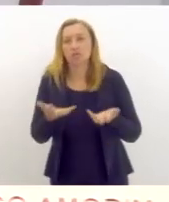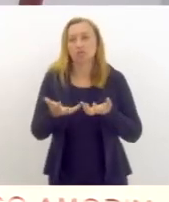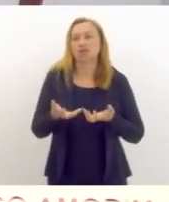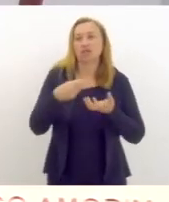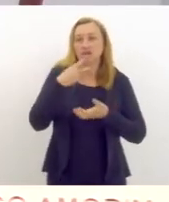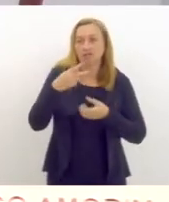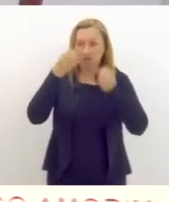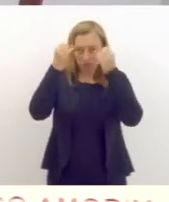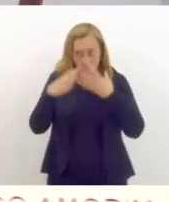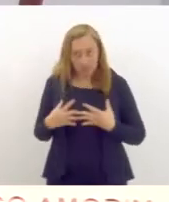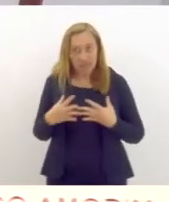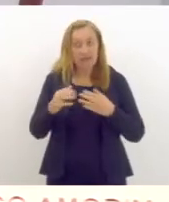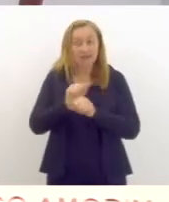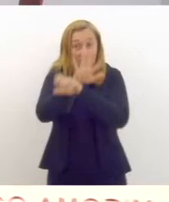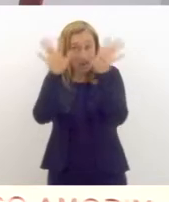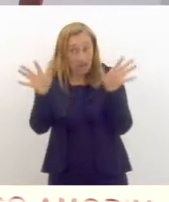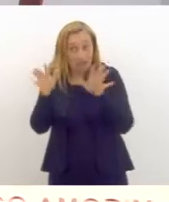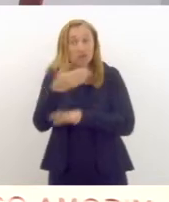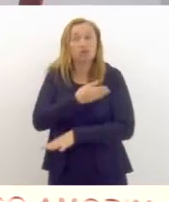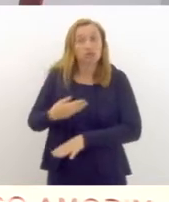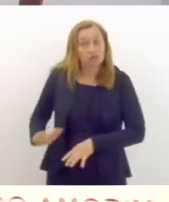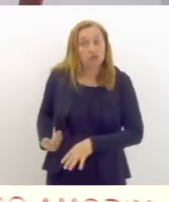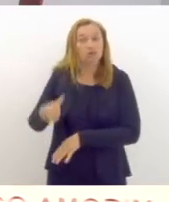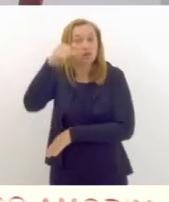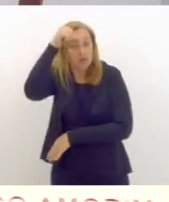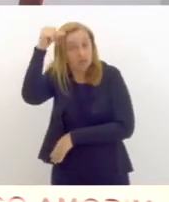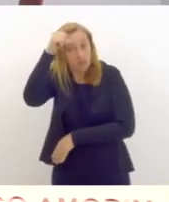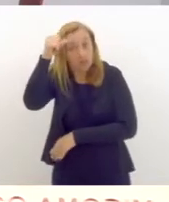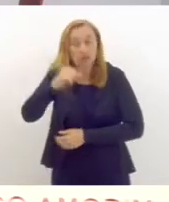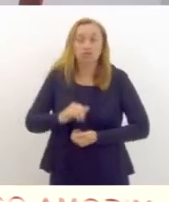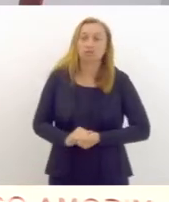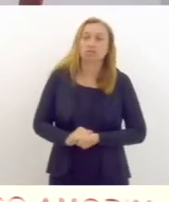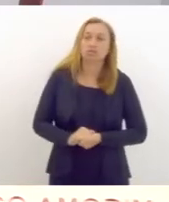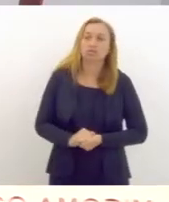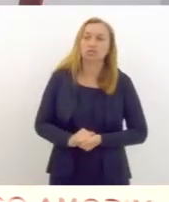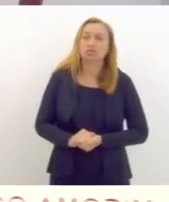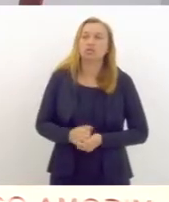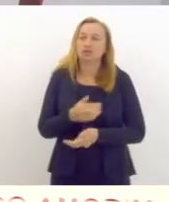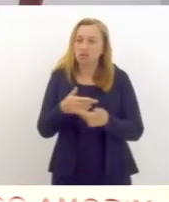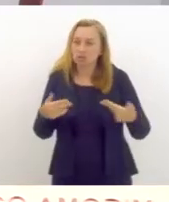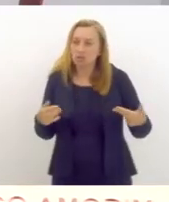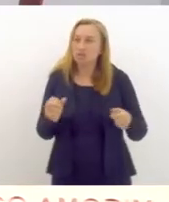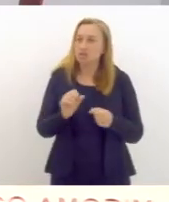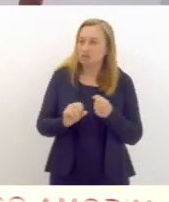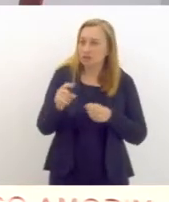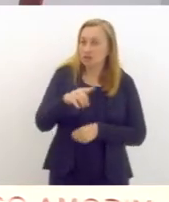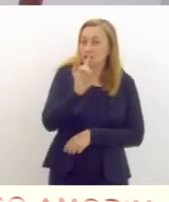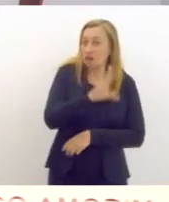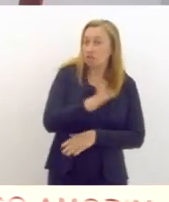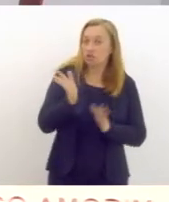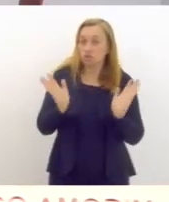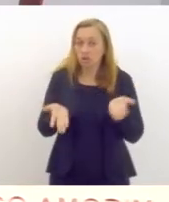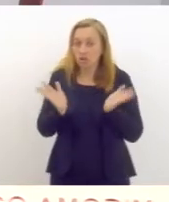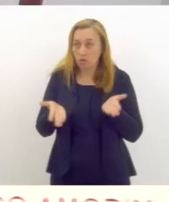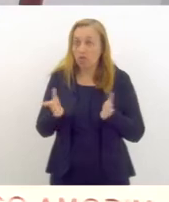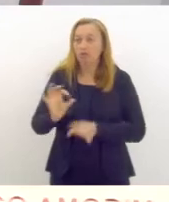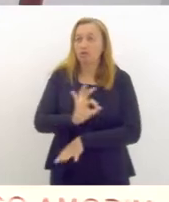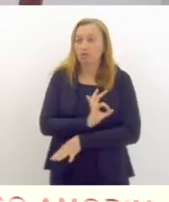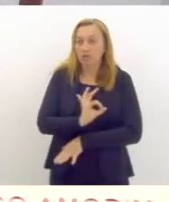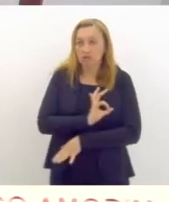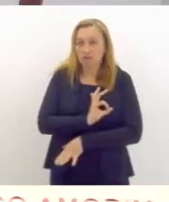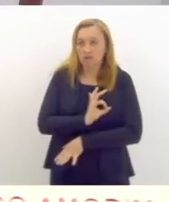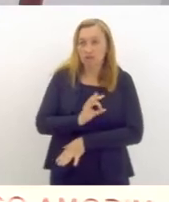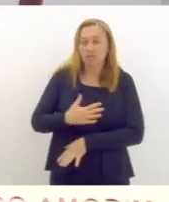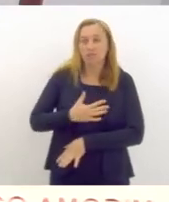deixar claro a posição do governador Cláudio Castro que todas muitas realizações que a gente já fez é a última agora recentemente foi da Polícia Militar